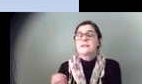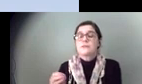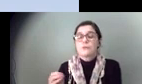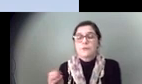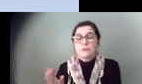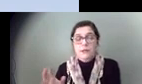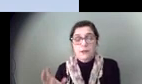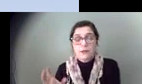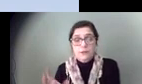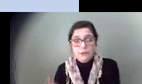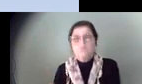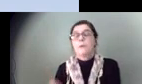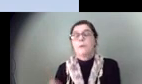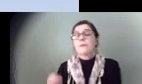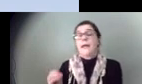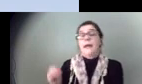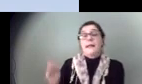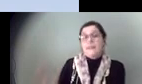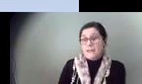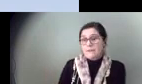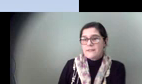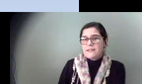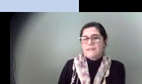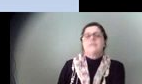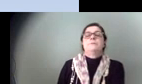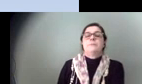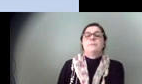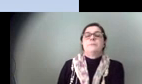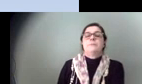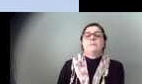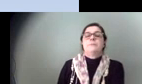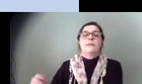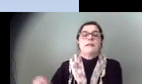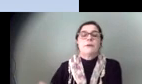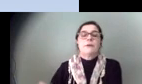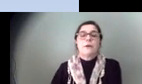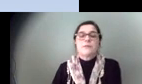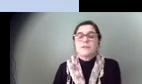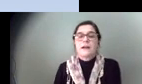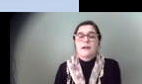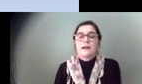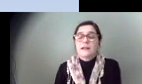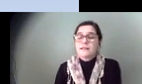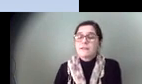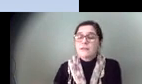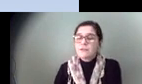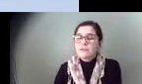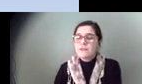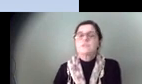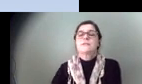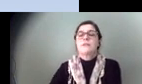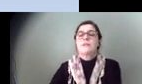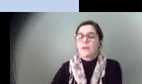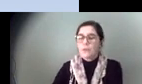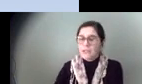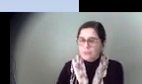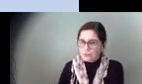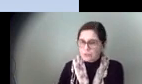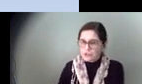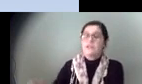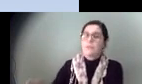que vai ser desenvolvido na aula, tal, tal, tal. Teve a visita, beleza. Então, a realização dessa observação que